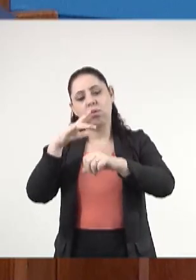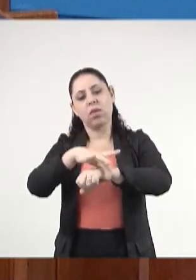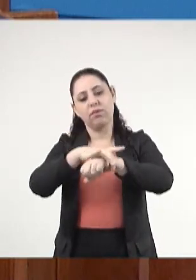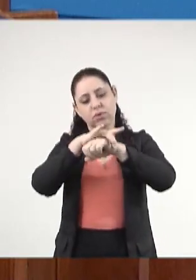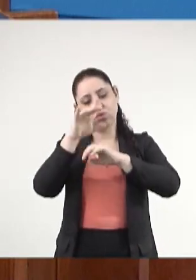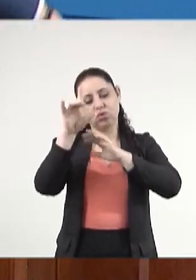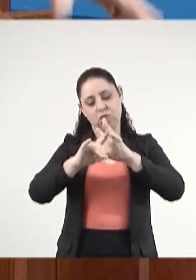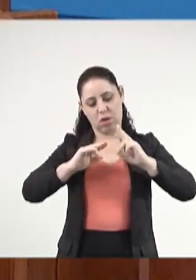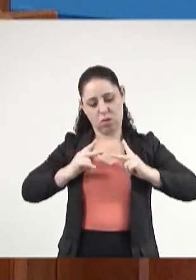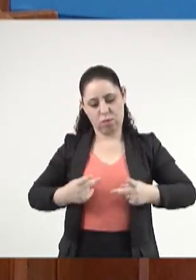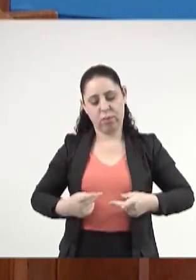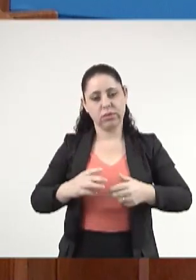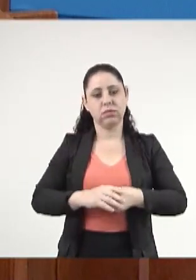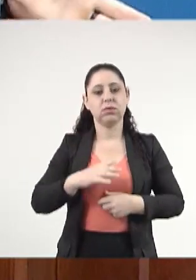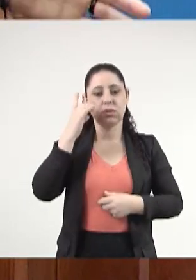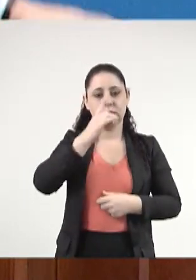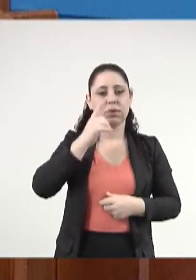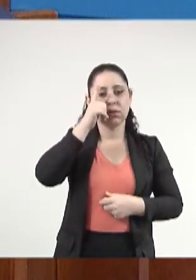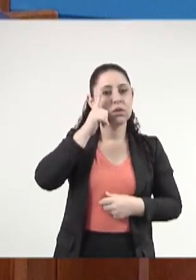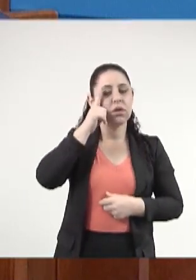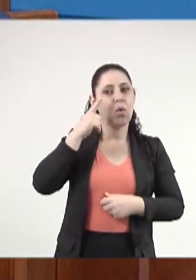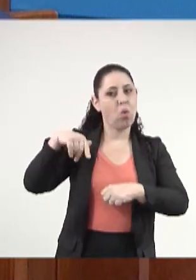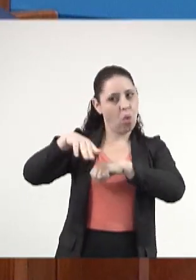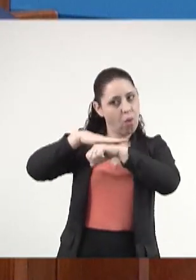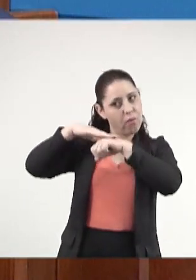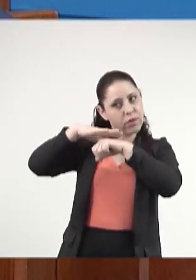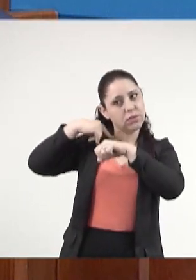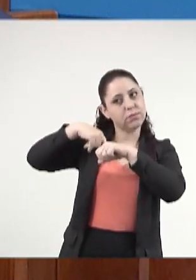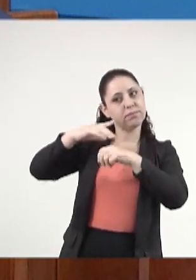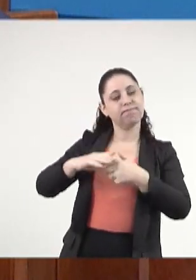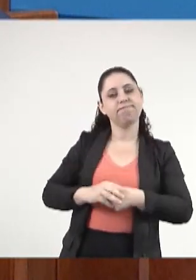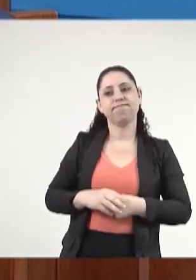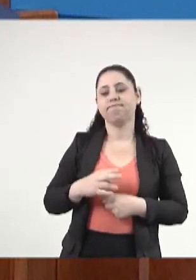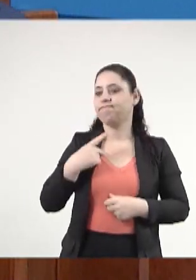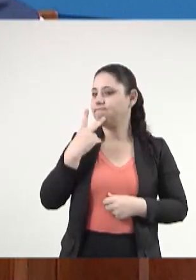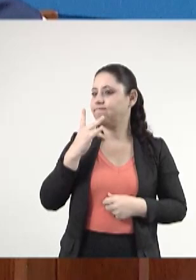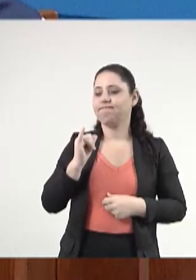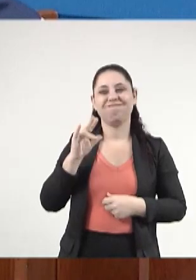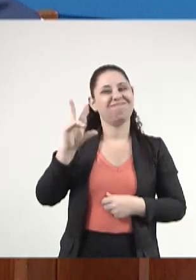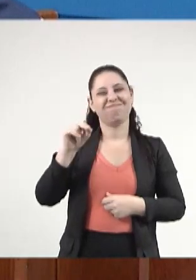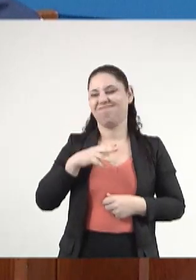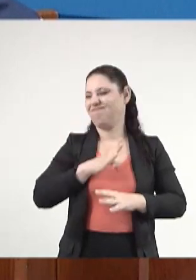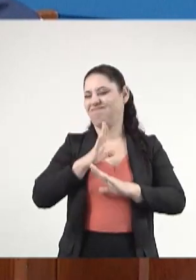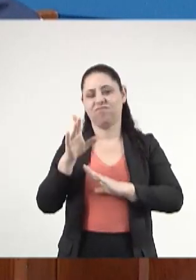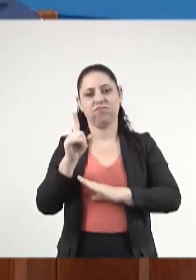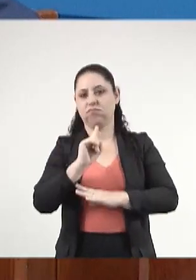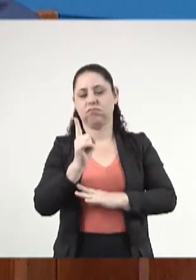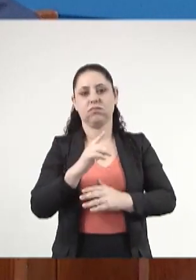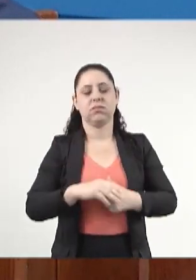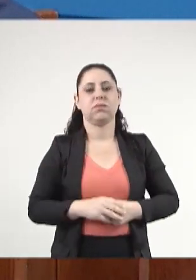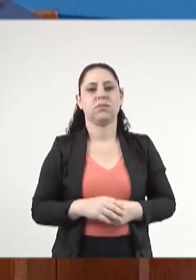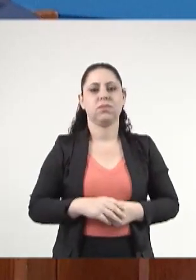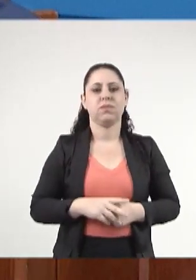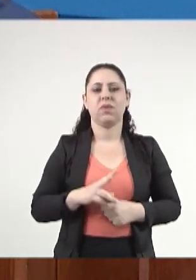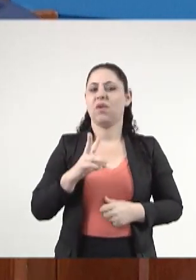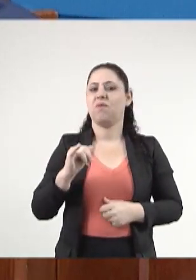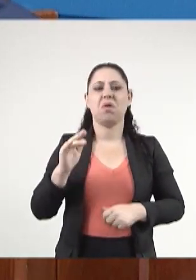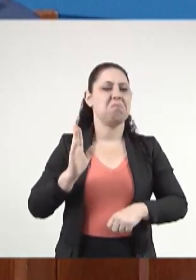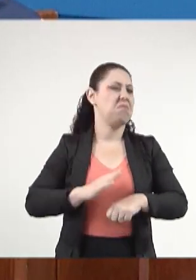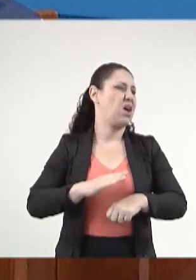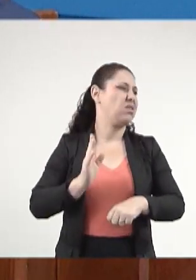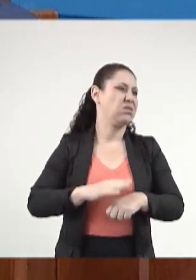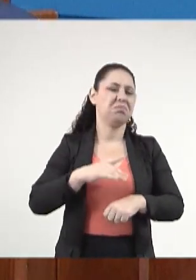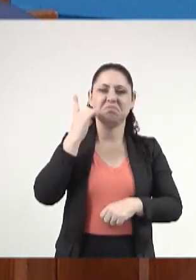dos direitos humanos, a deputada Gleice até falou comigo, eu falei assim: eu não vou. Eu não vou mais,